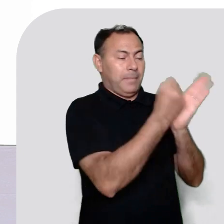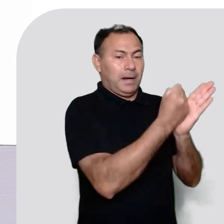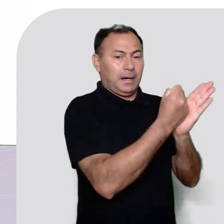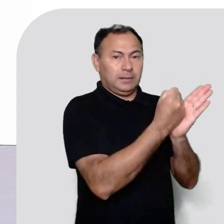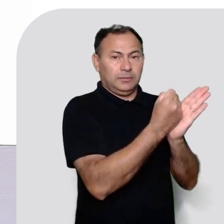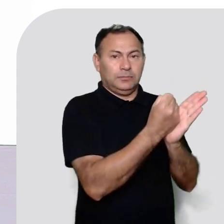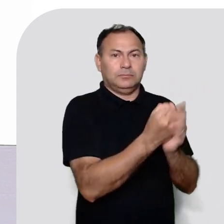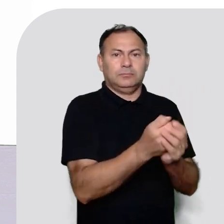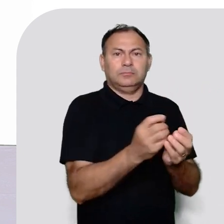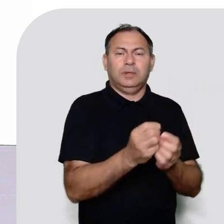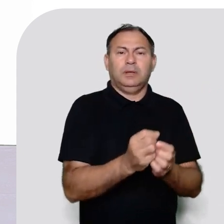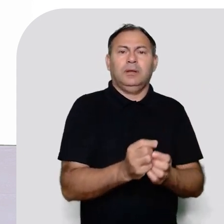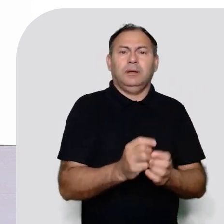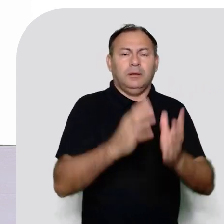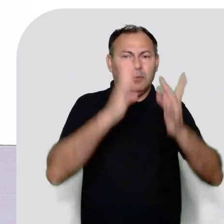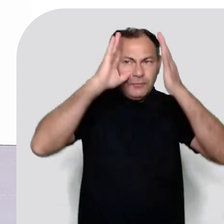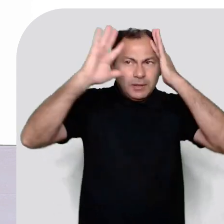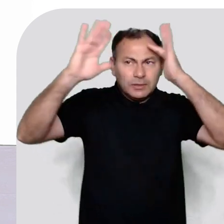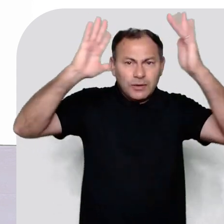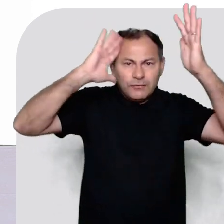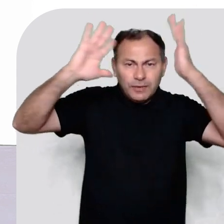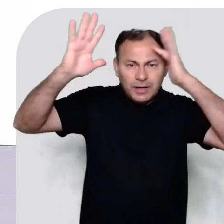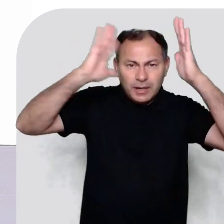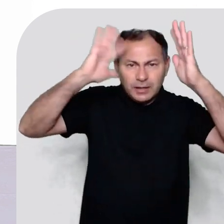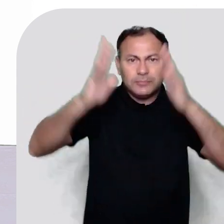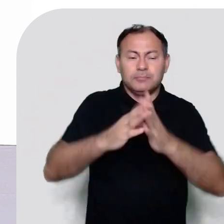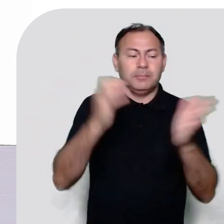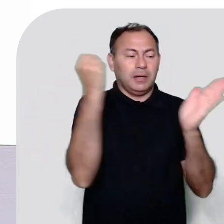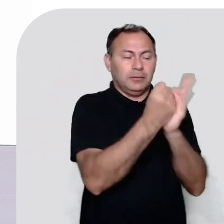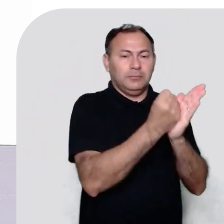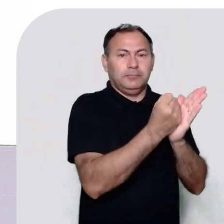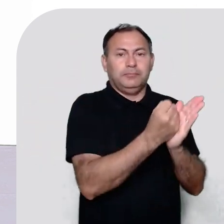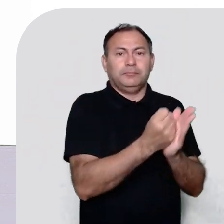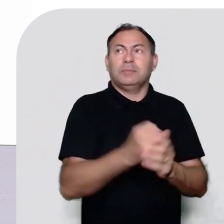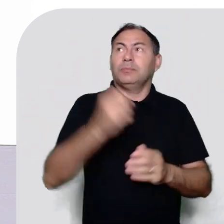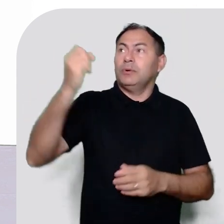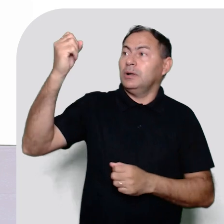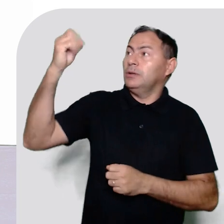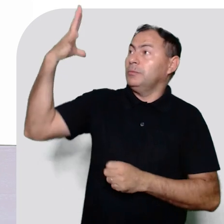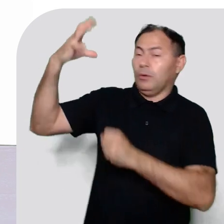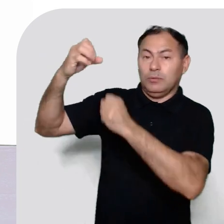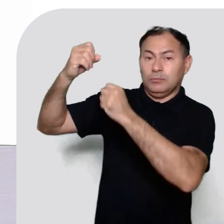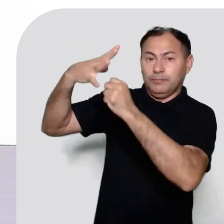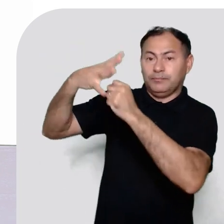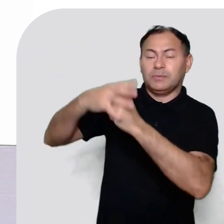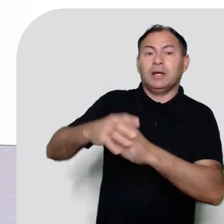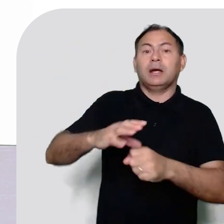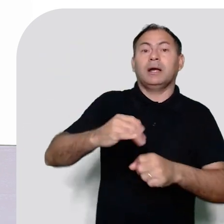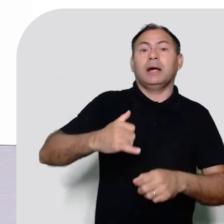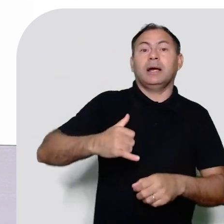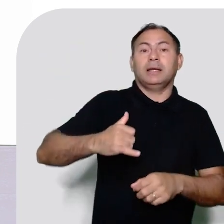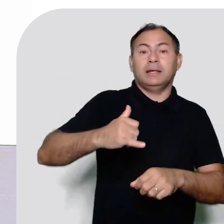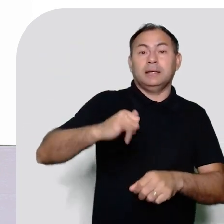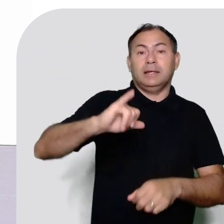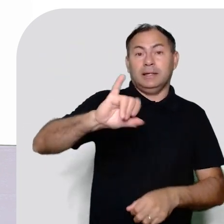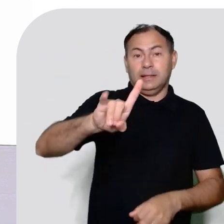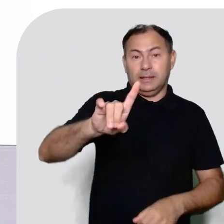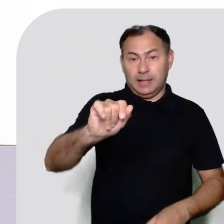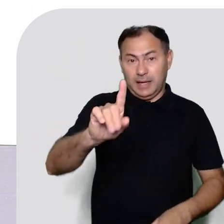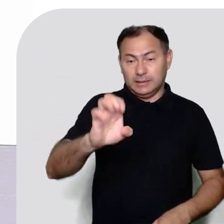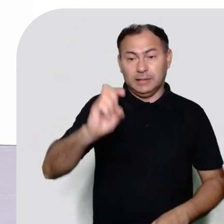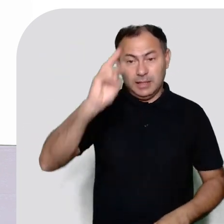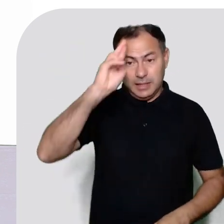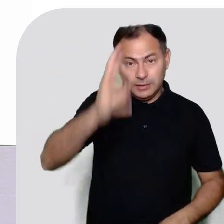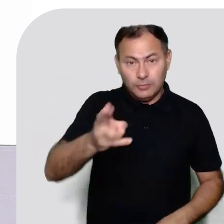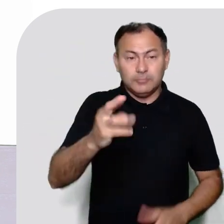marcado por filosofias, marcado pelo iluminismo, a idade da razão,